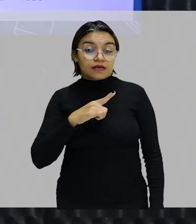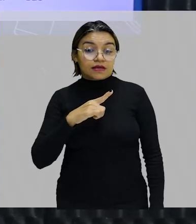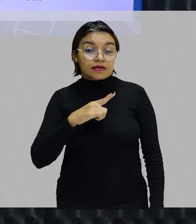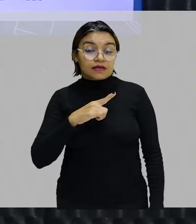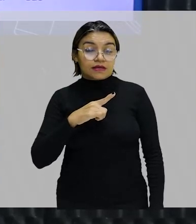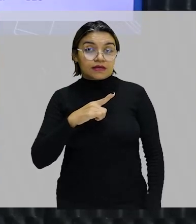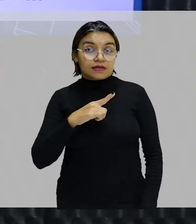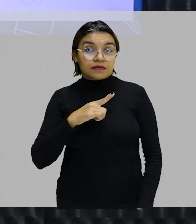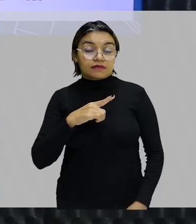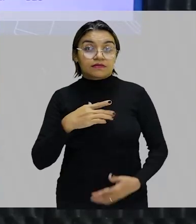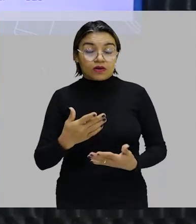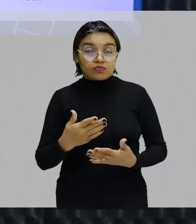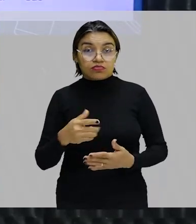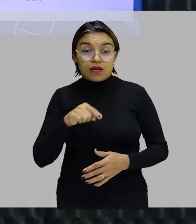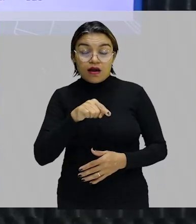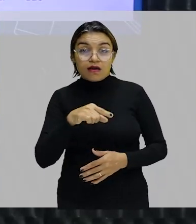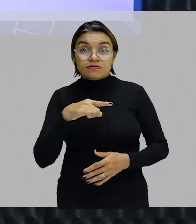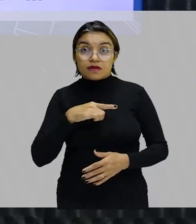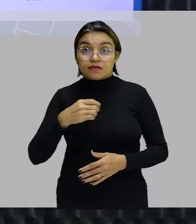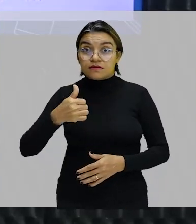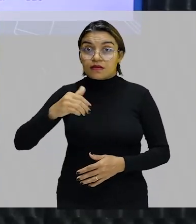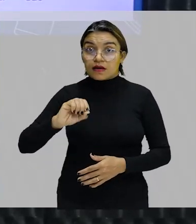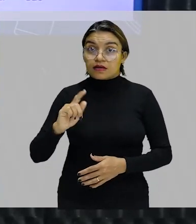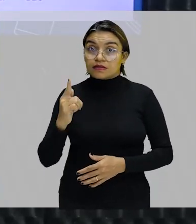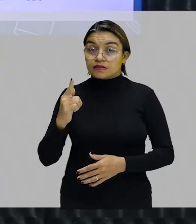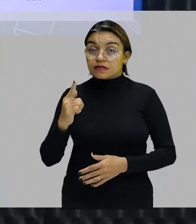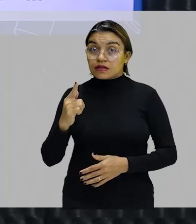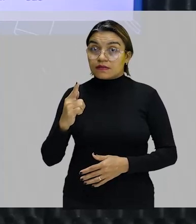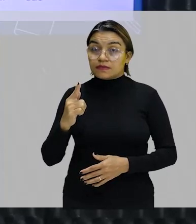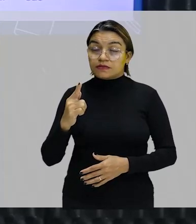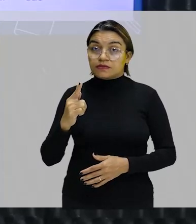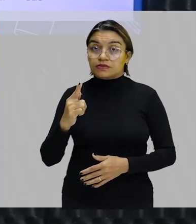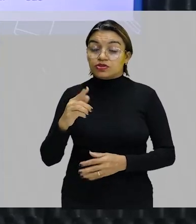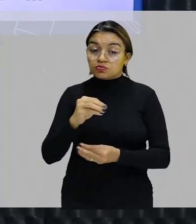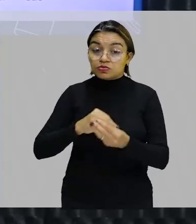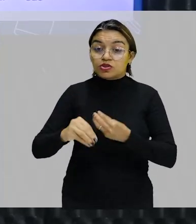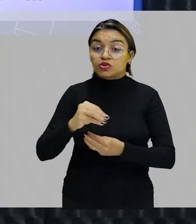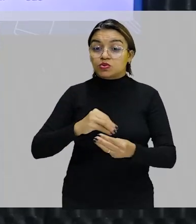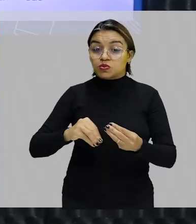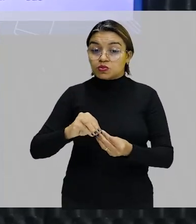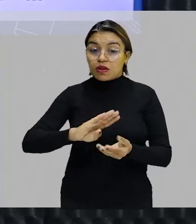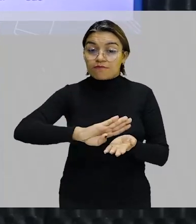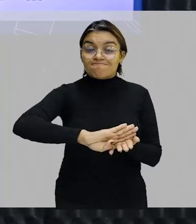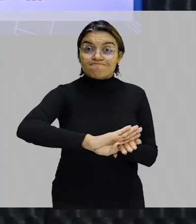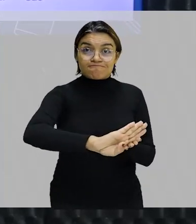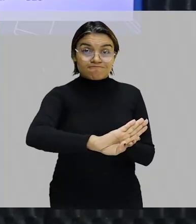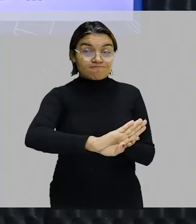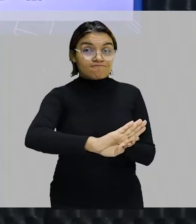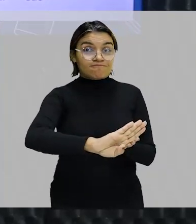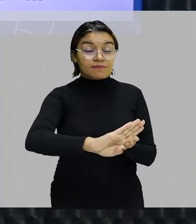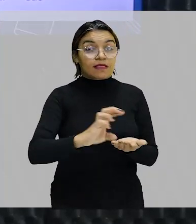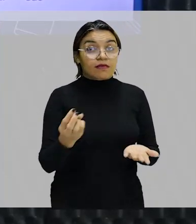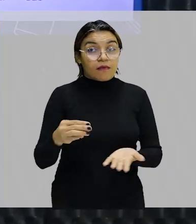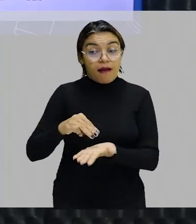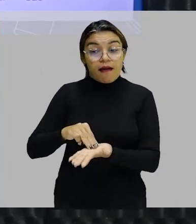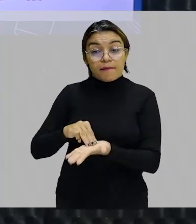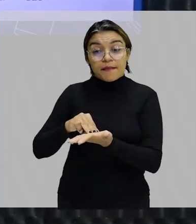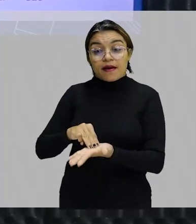impurezas. É o restante, é o que não nos interessa. Portanto, essa massa não